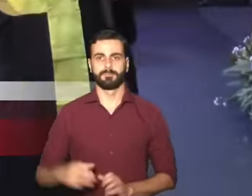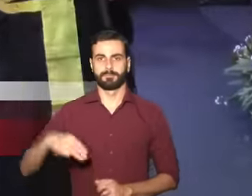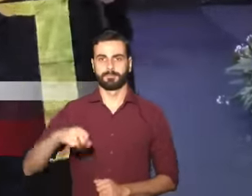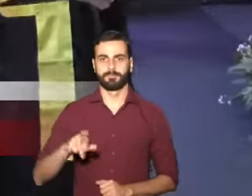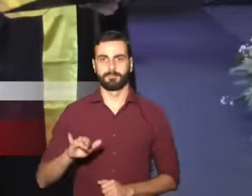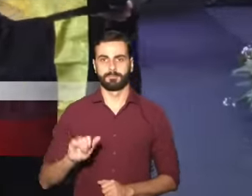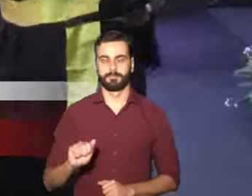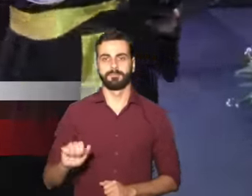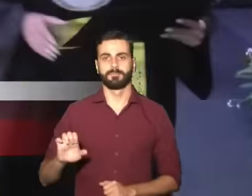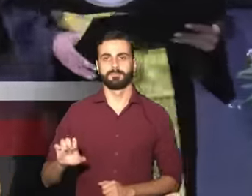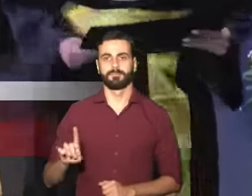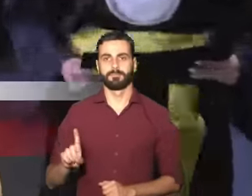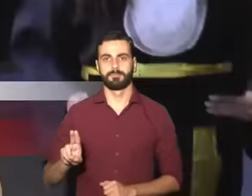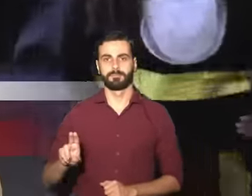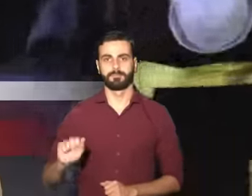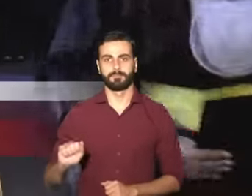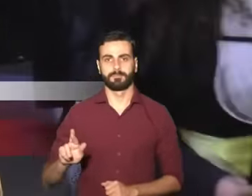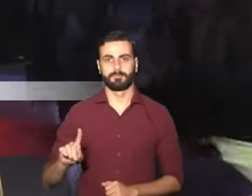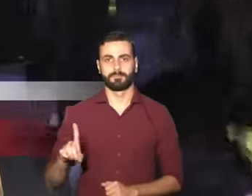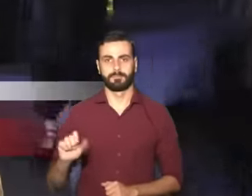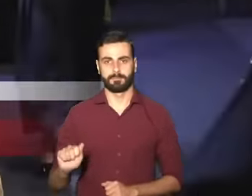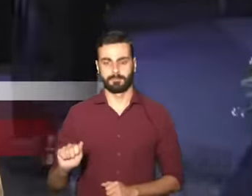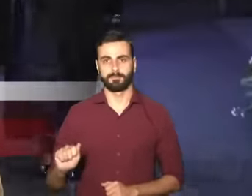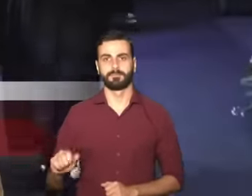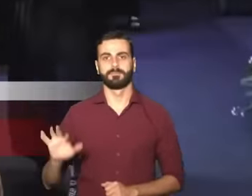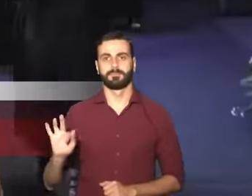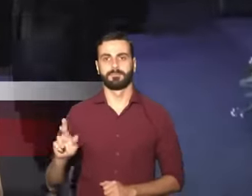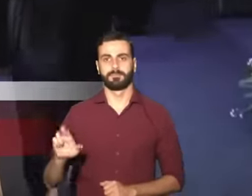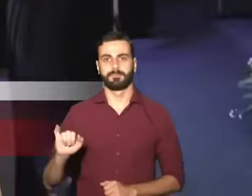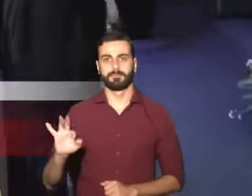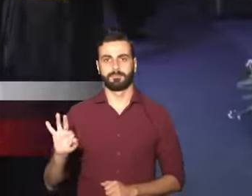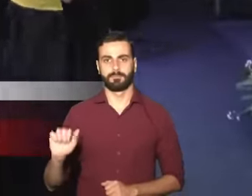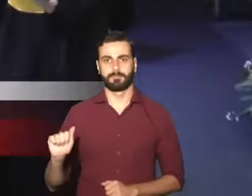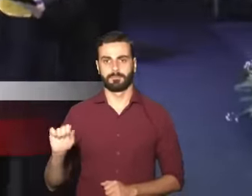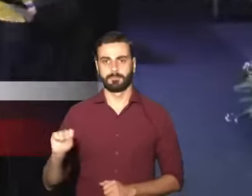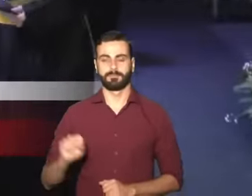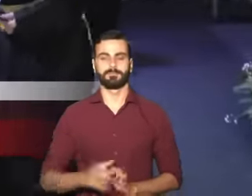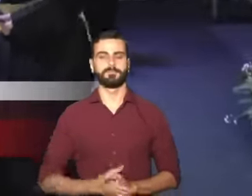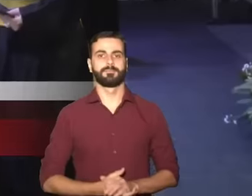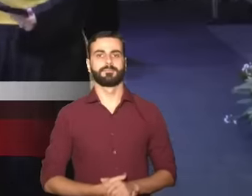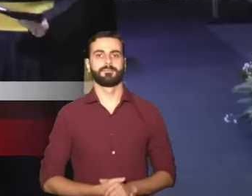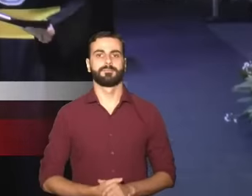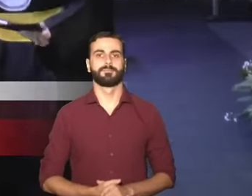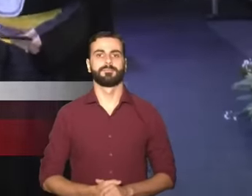Maria Eduarda de Freitas Fajardo Silveira.